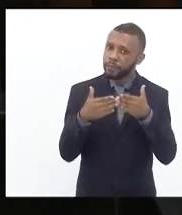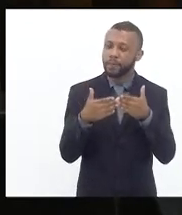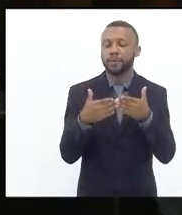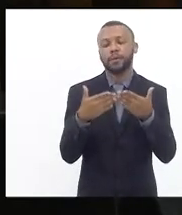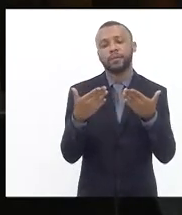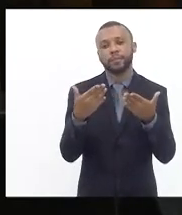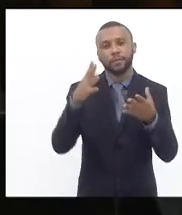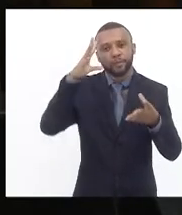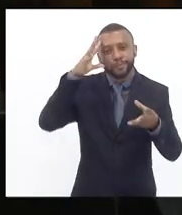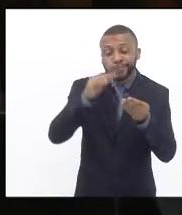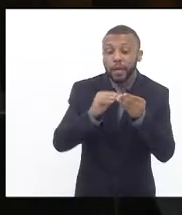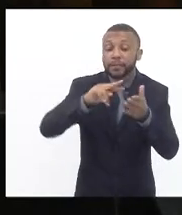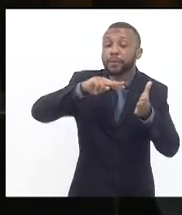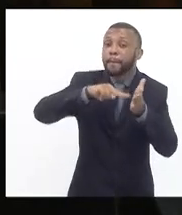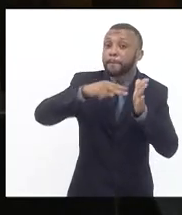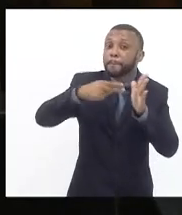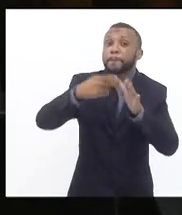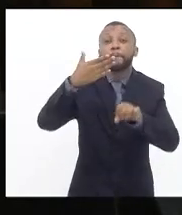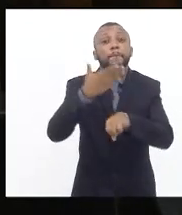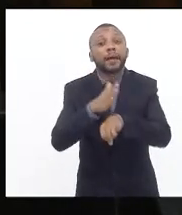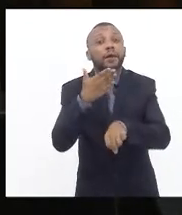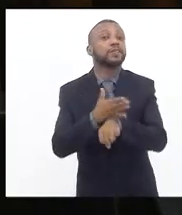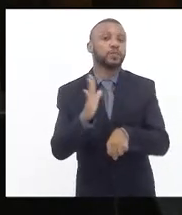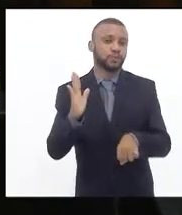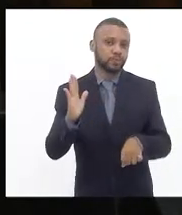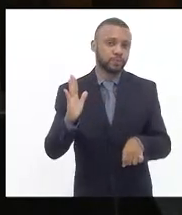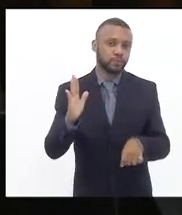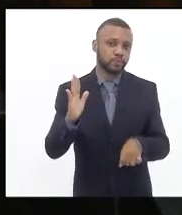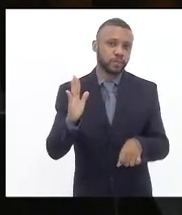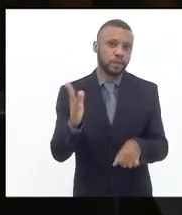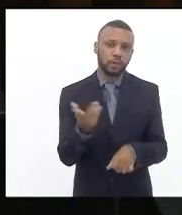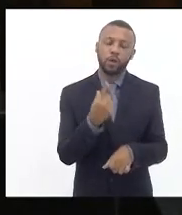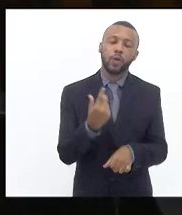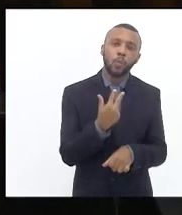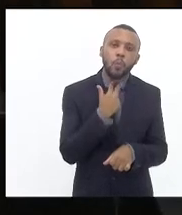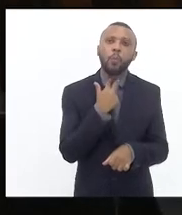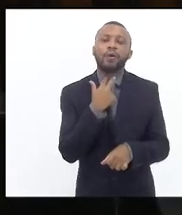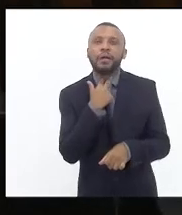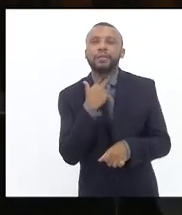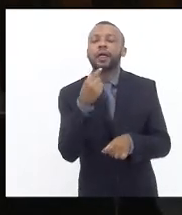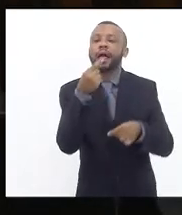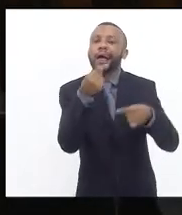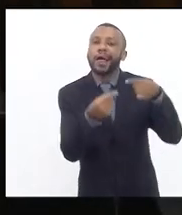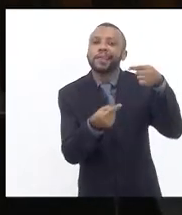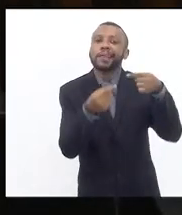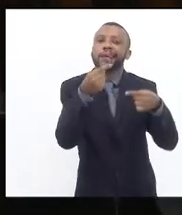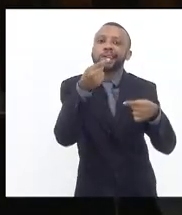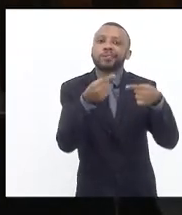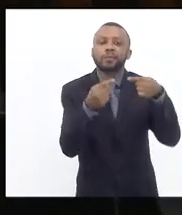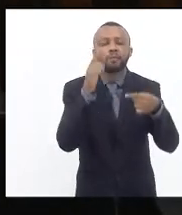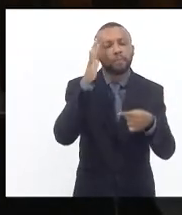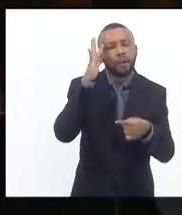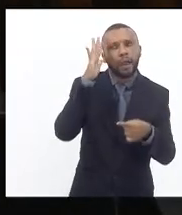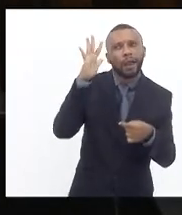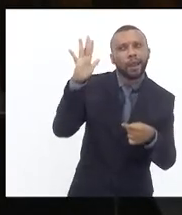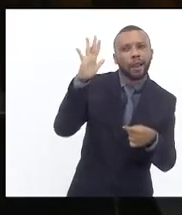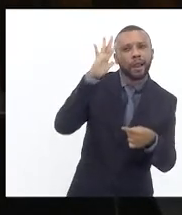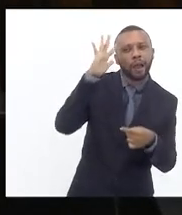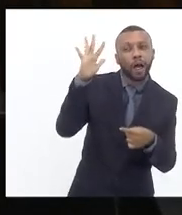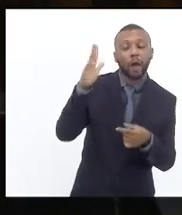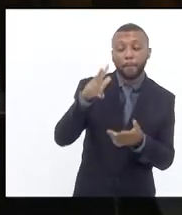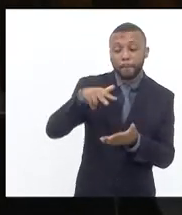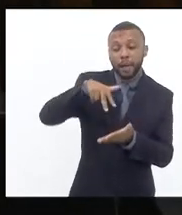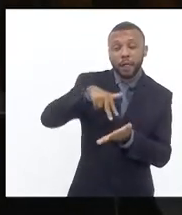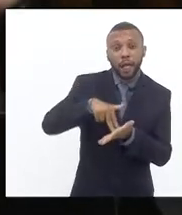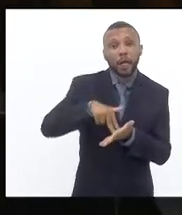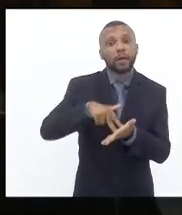pragmáticos mas não podemos deixar essa discussão virar um palanque eleitoral daqueles